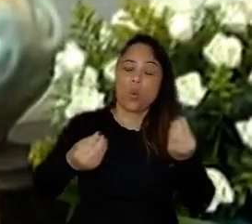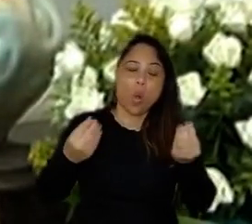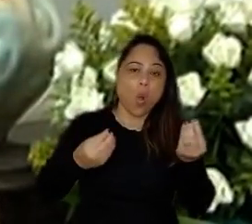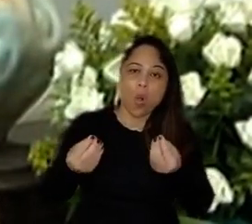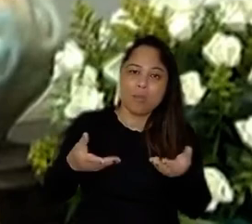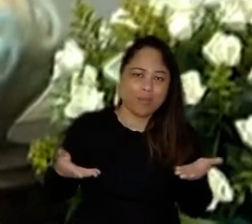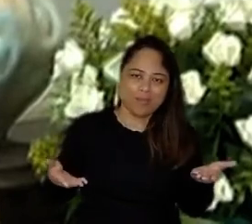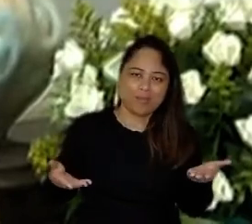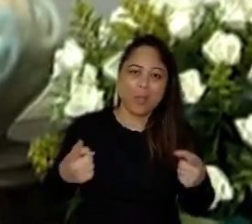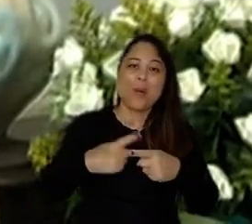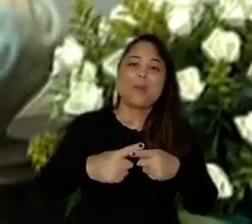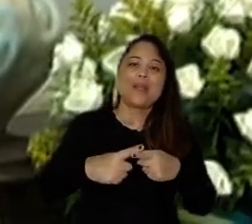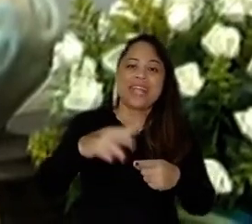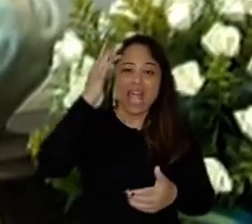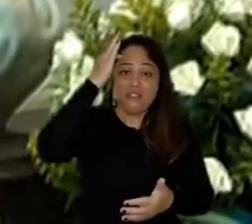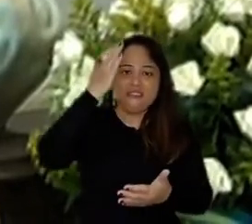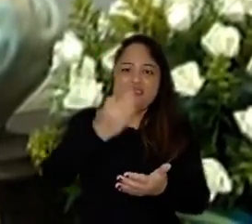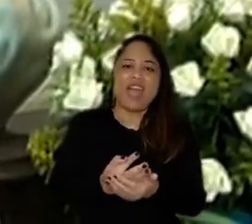alimenta a esperança.